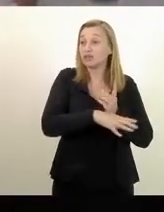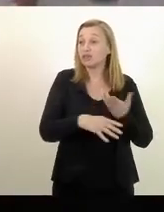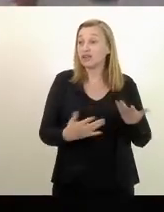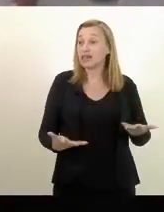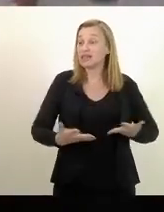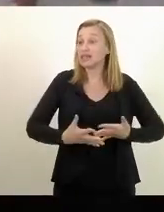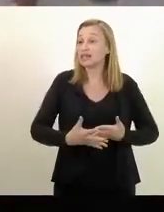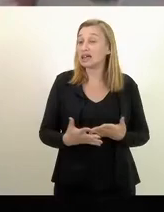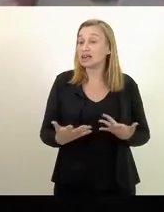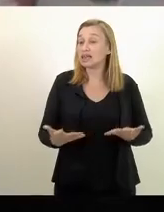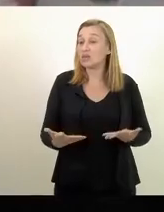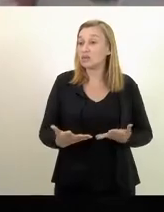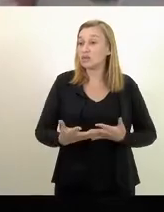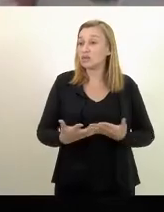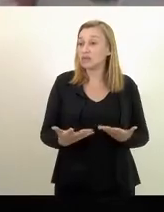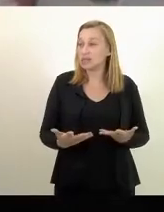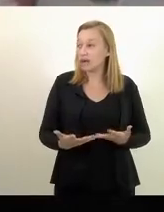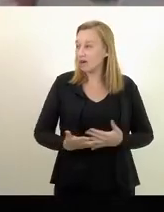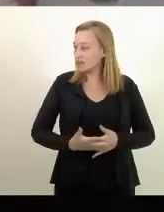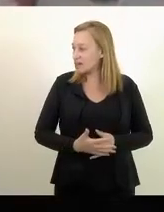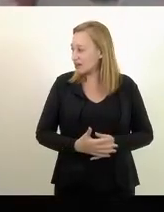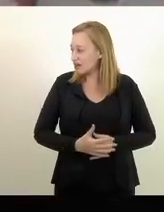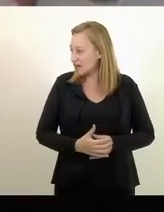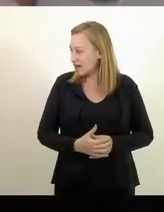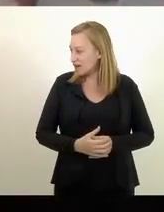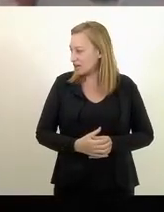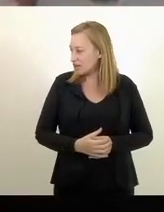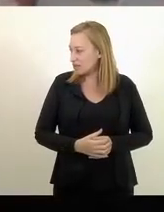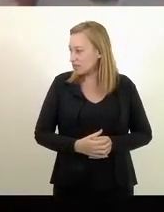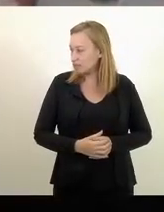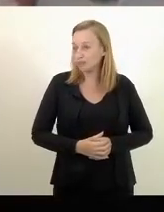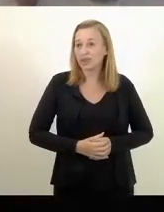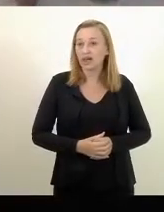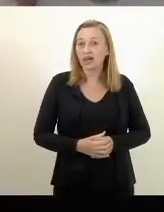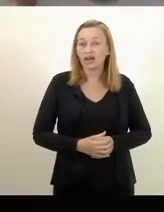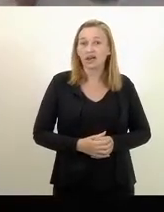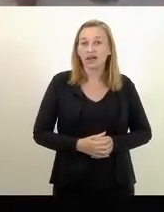necessidade da ocupação das mulheres nos espaços decisórios